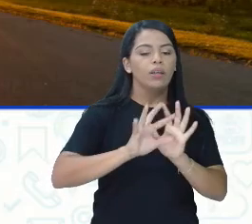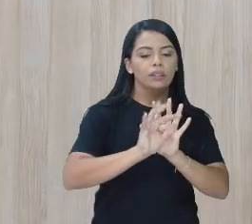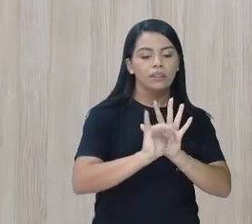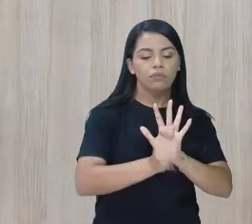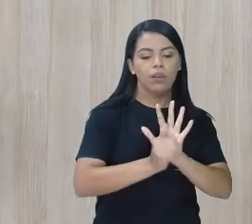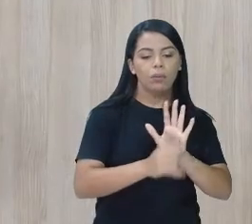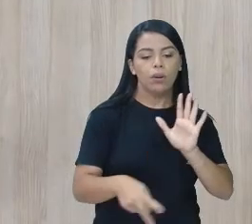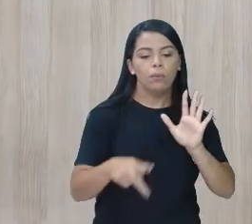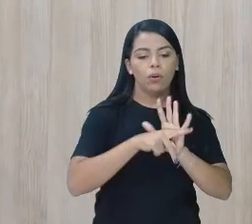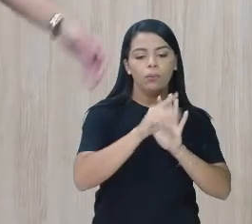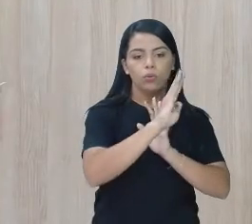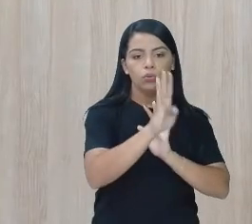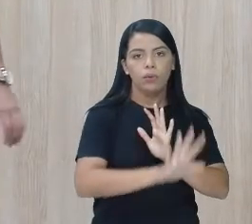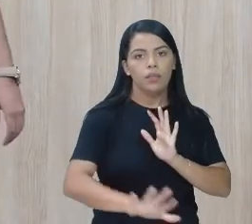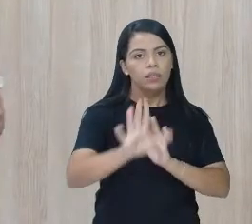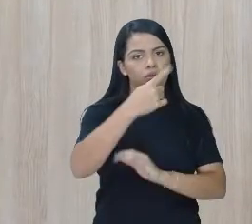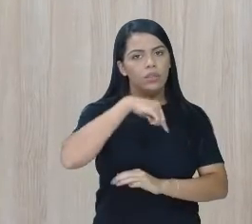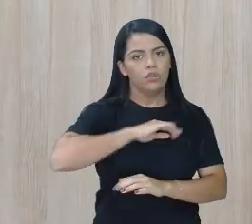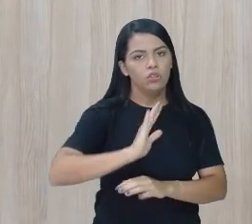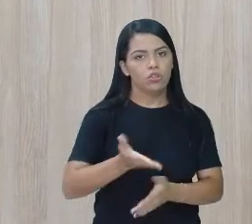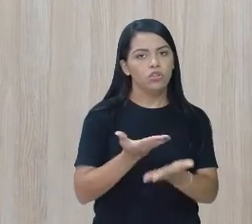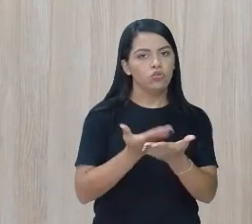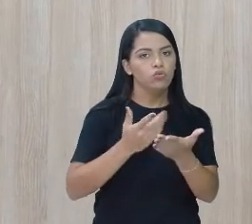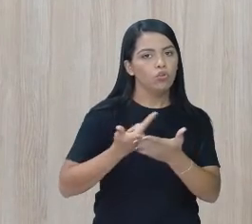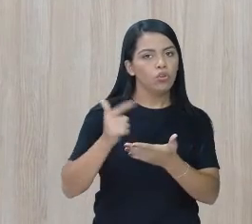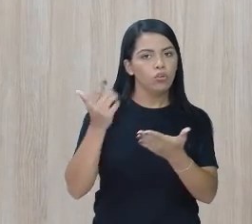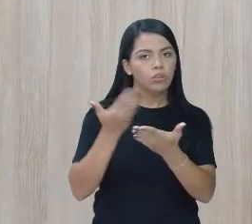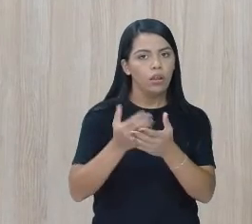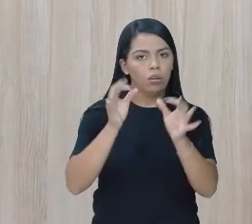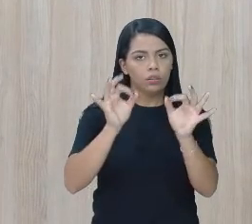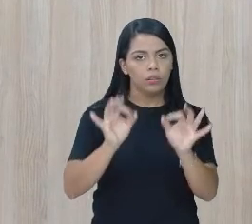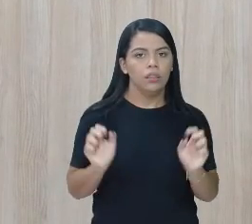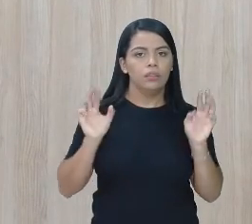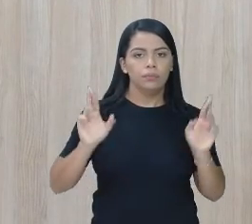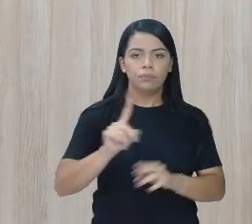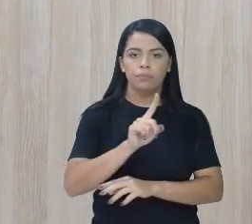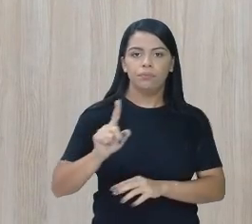que a gente também já estudou aqui em outras aulas, tá certo? Espero